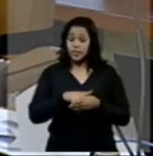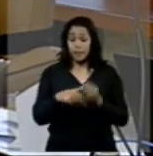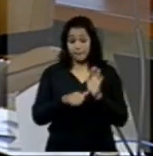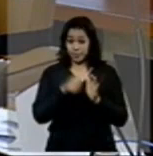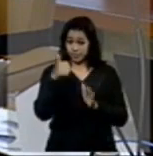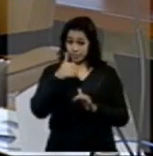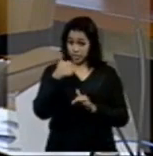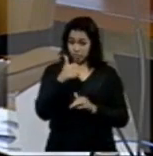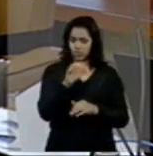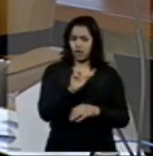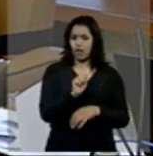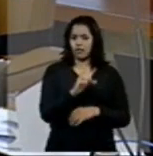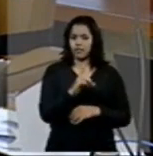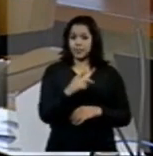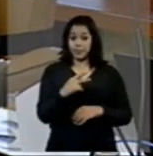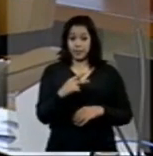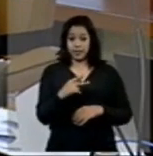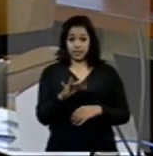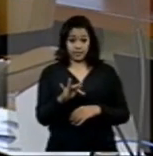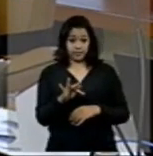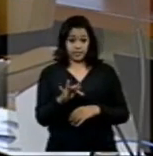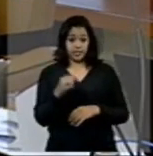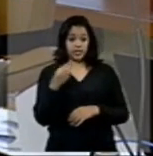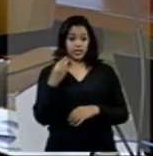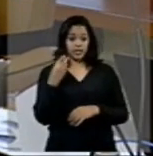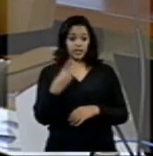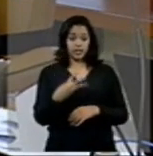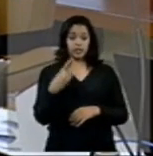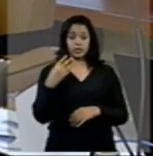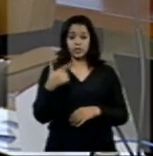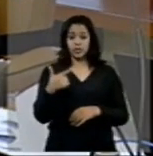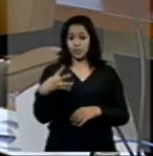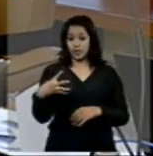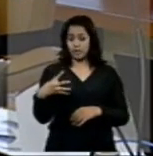DPF 324, eis que não